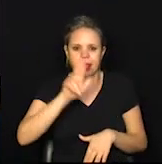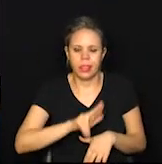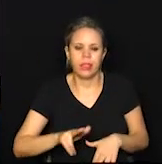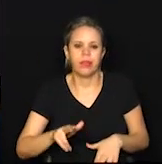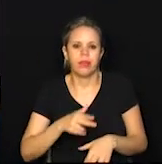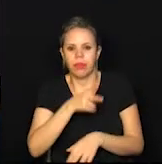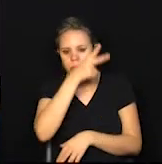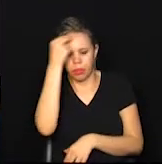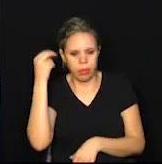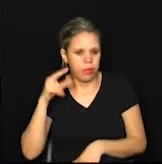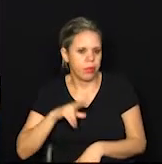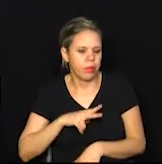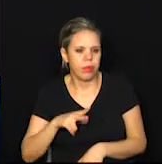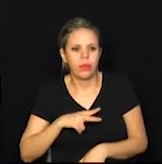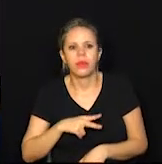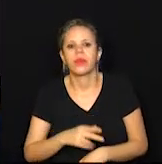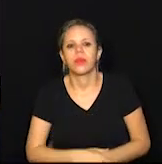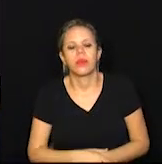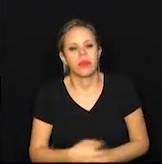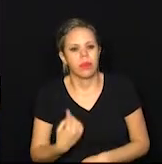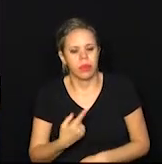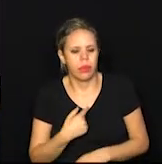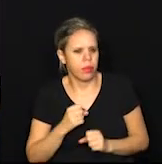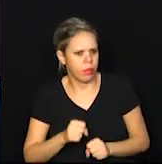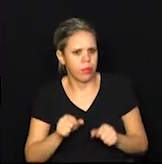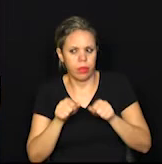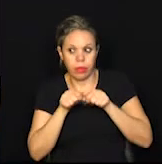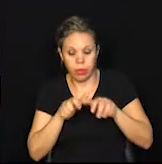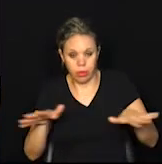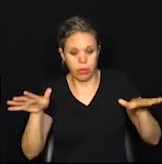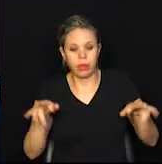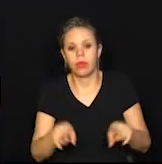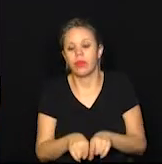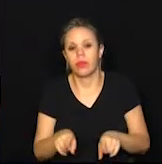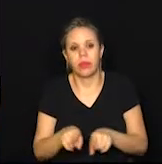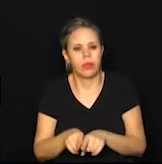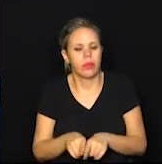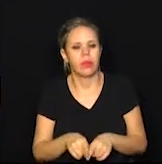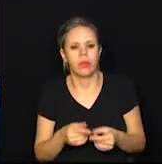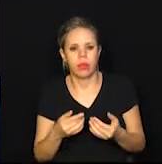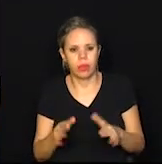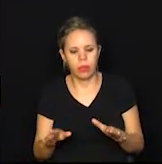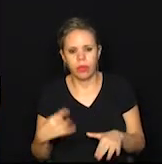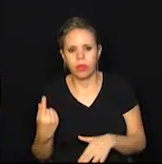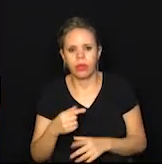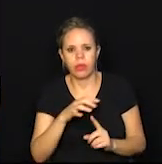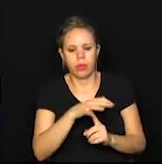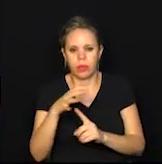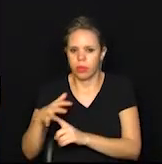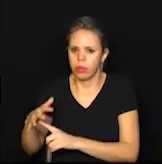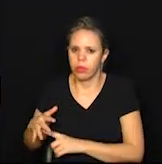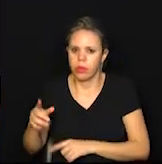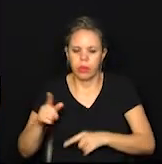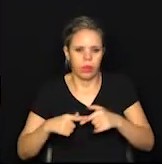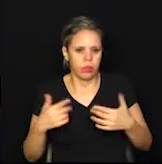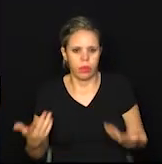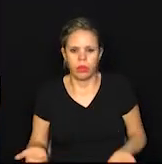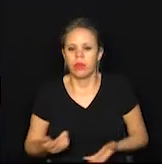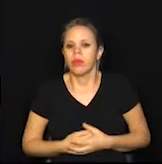pública, privada, que a gente pode expandir também as barreiras dela para nossas praças, para os nossos